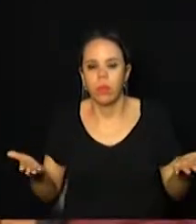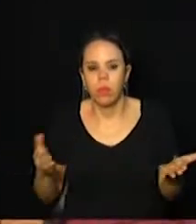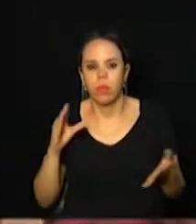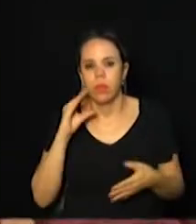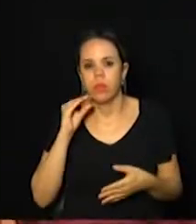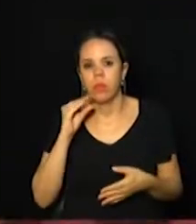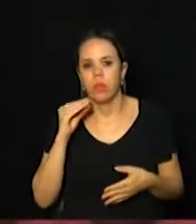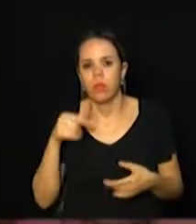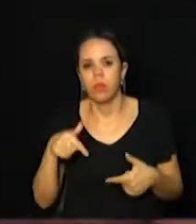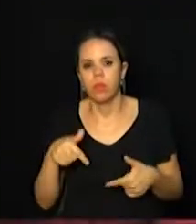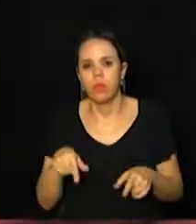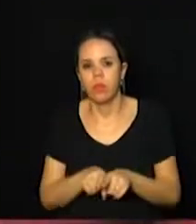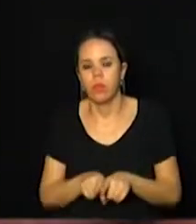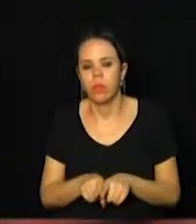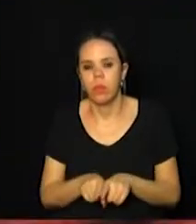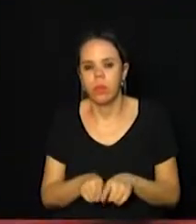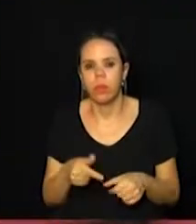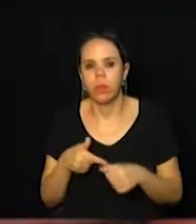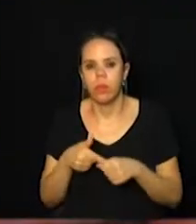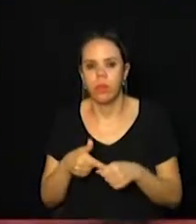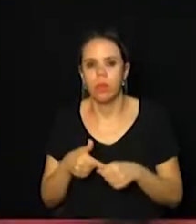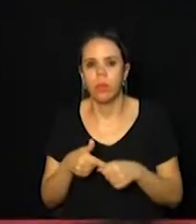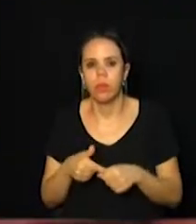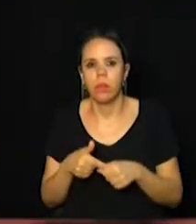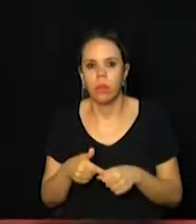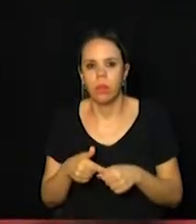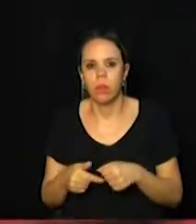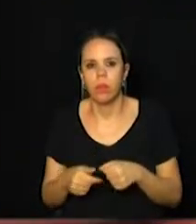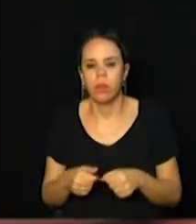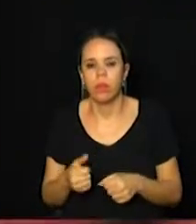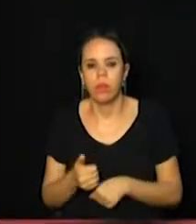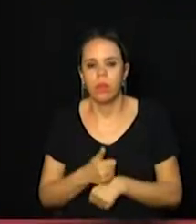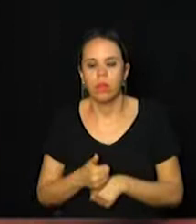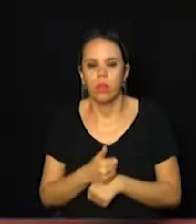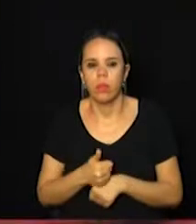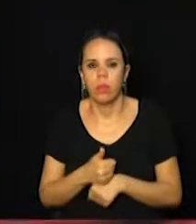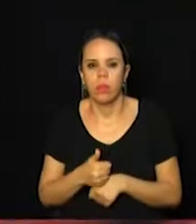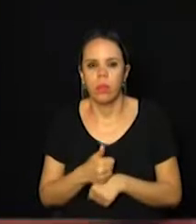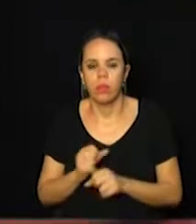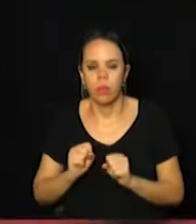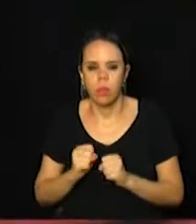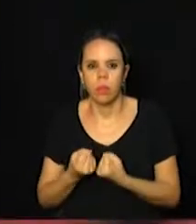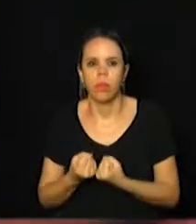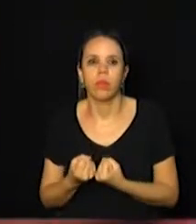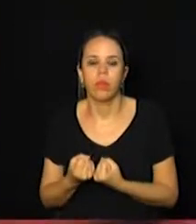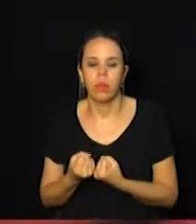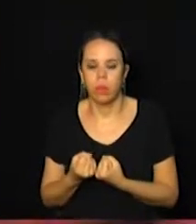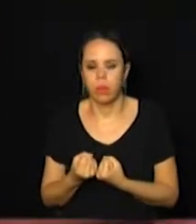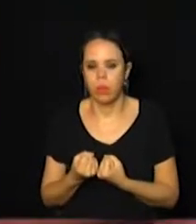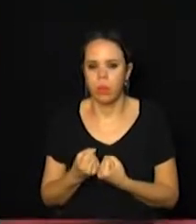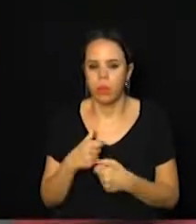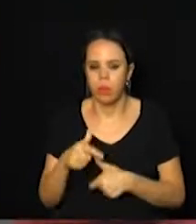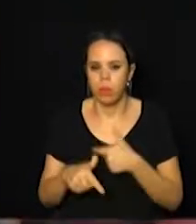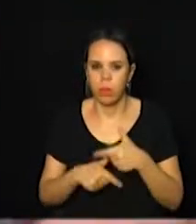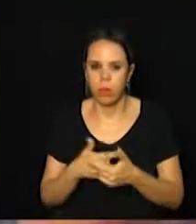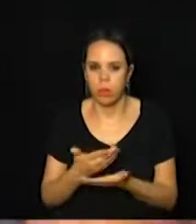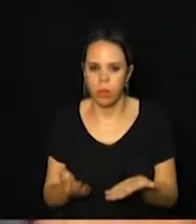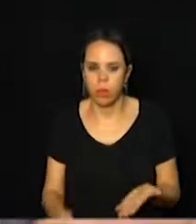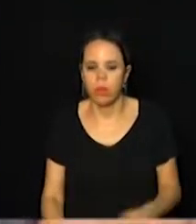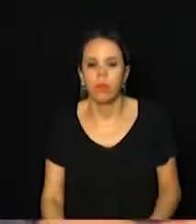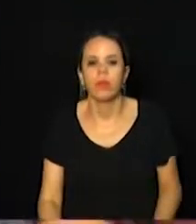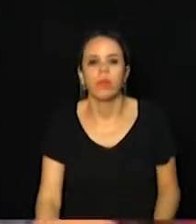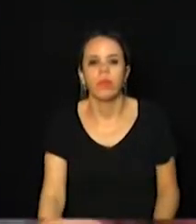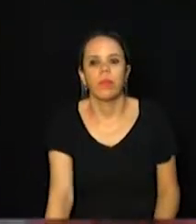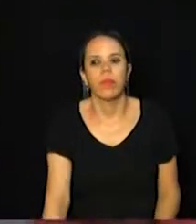trabalhadoras também como frentista neste ramo aqui onde estamos defendendo o trabalho de vocês